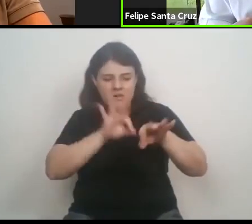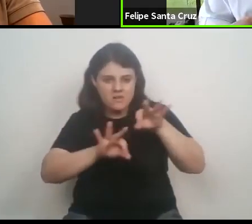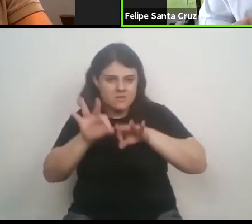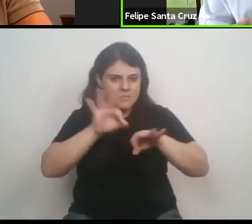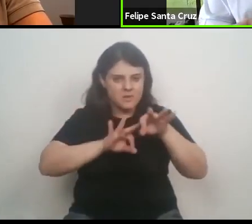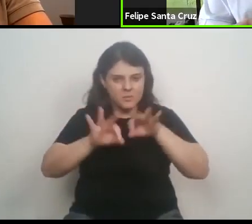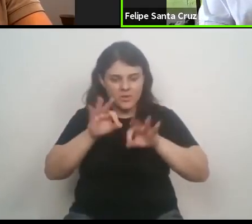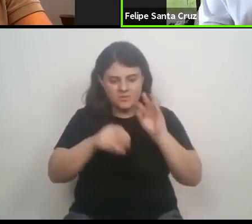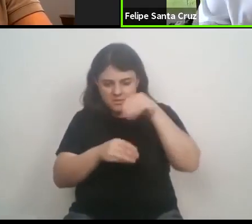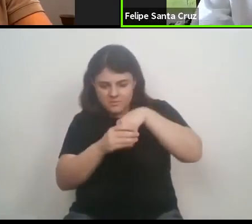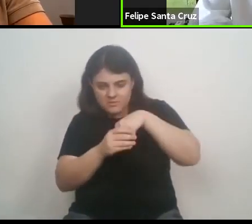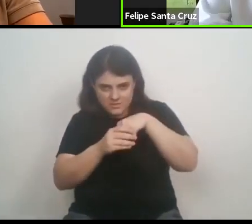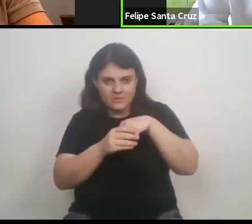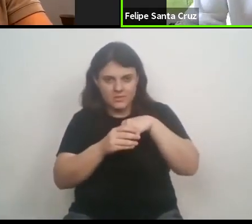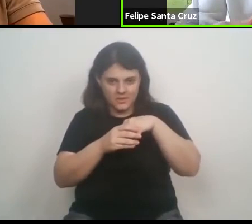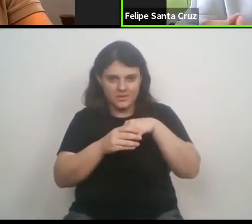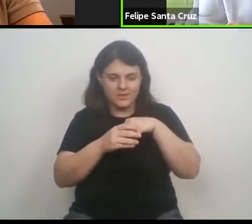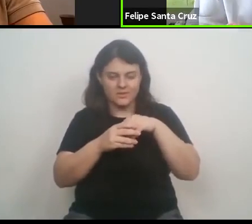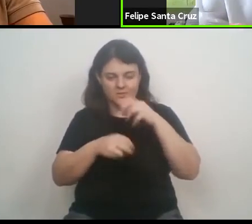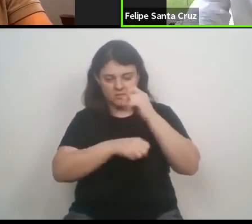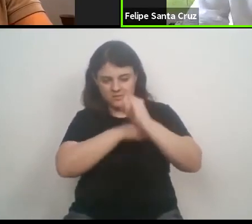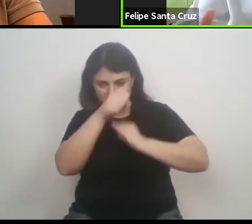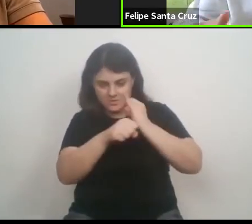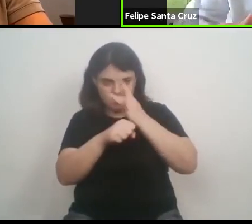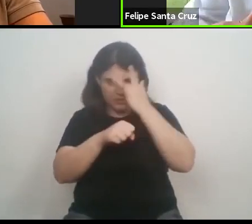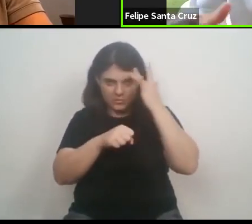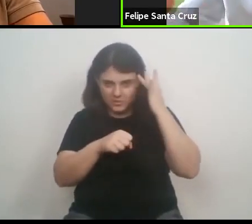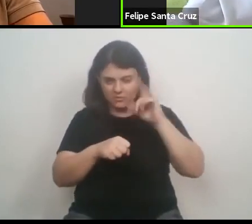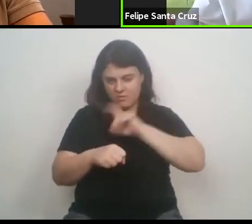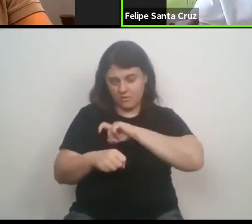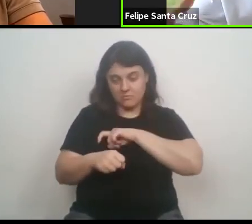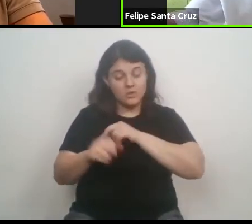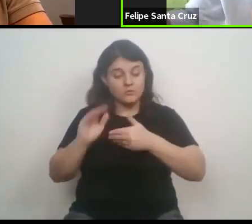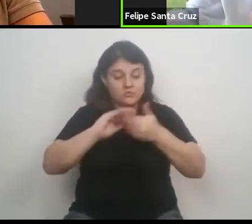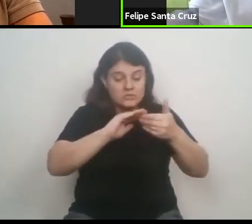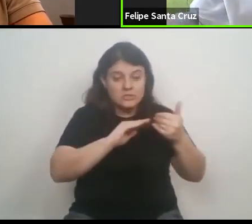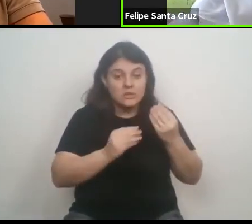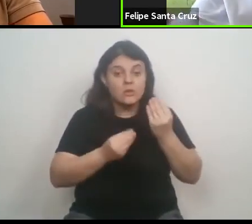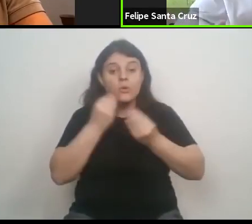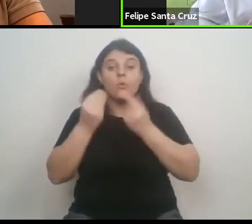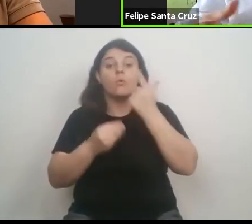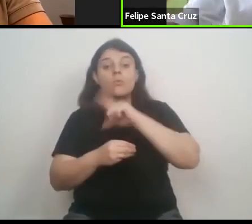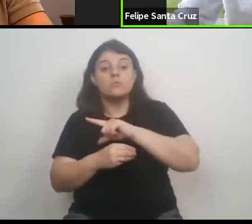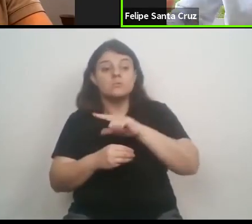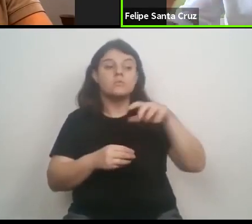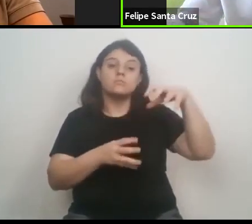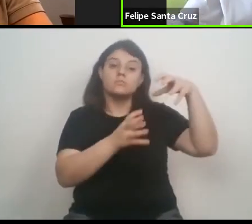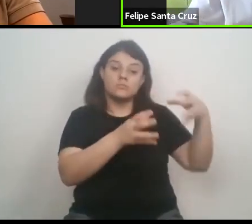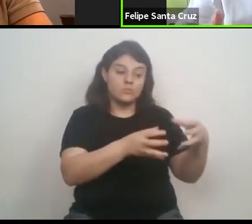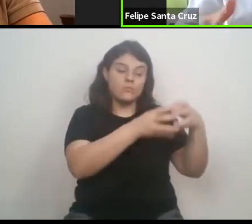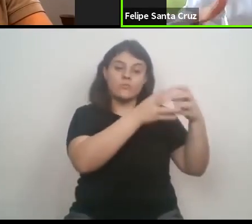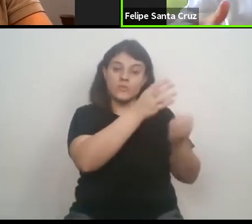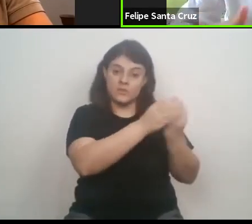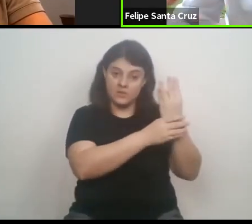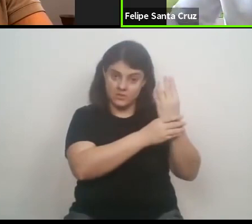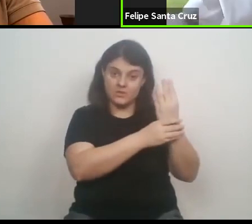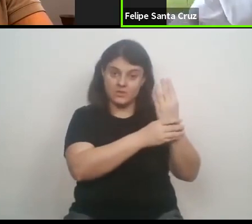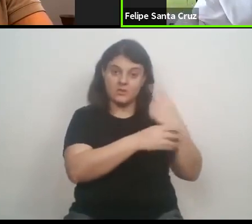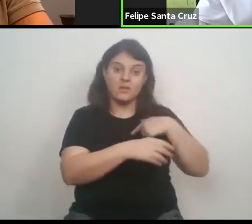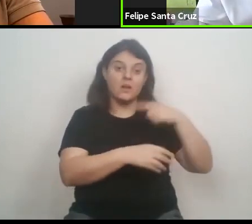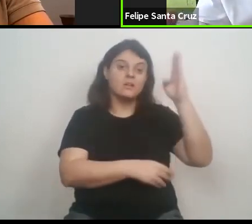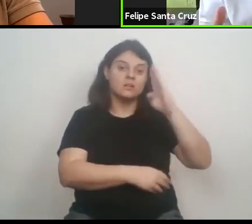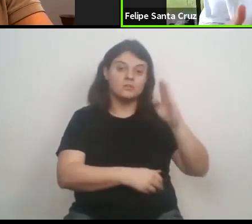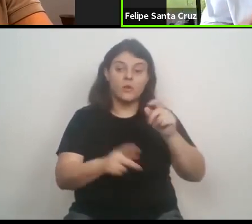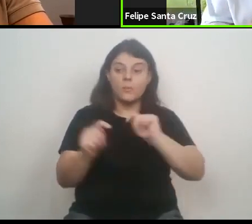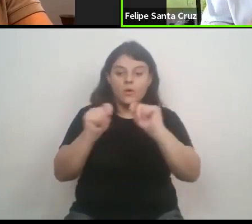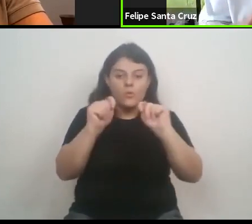virtuais, nós possamos, de alguma forma, construir ideias como uma agência nacional para